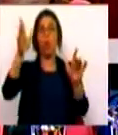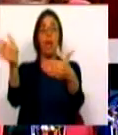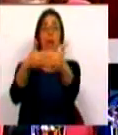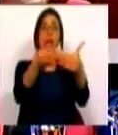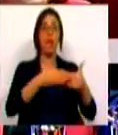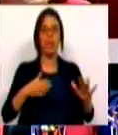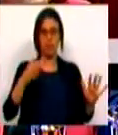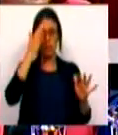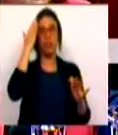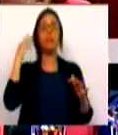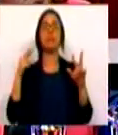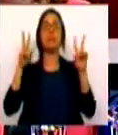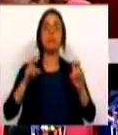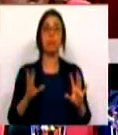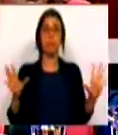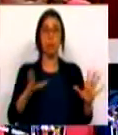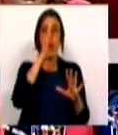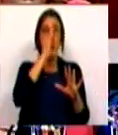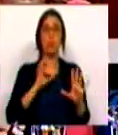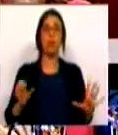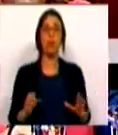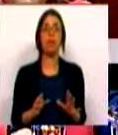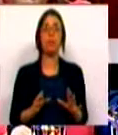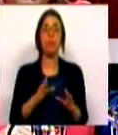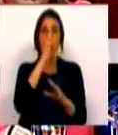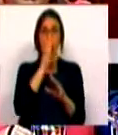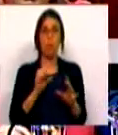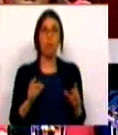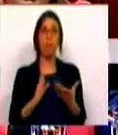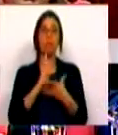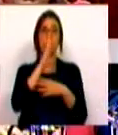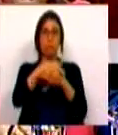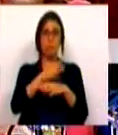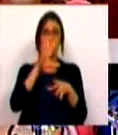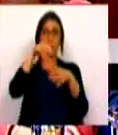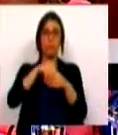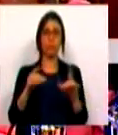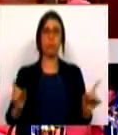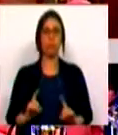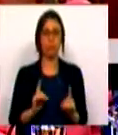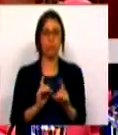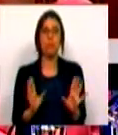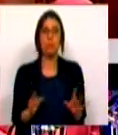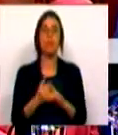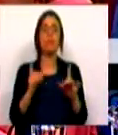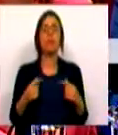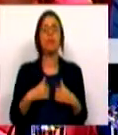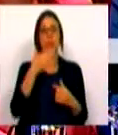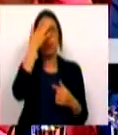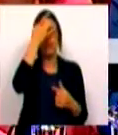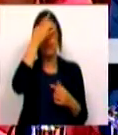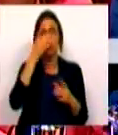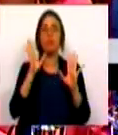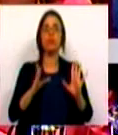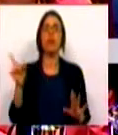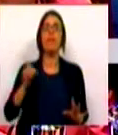encerrar, essa é uma matéria sobre a qual o Estado, ou melhor, o Governo, não intervém nem intervirá, porque temos o entendimento, como já